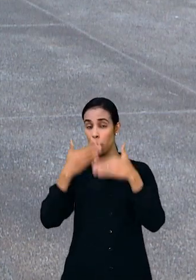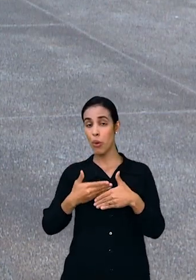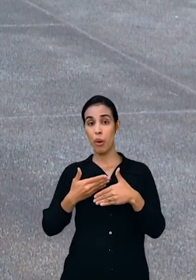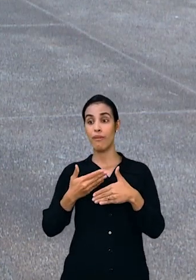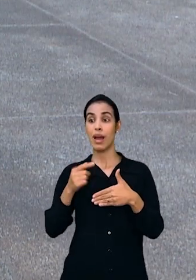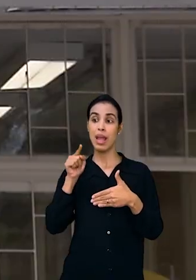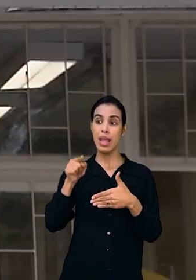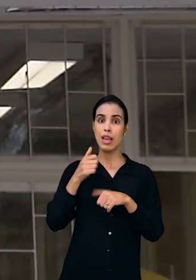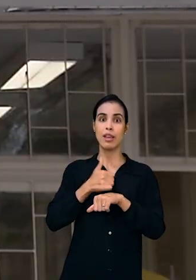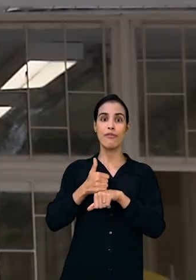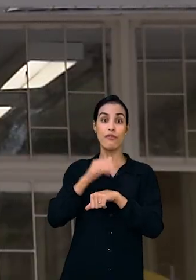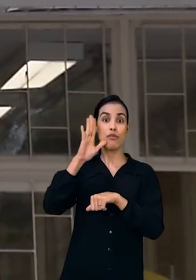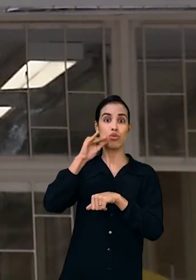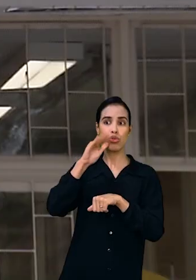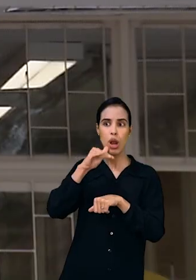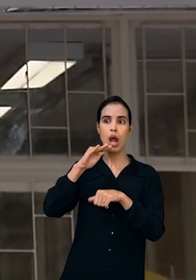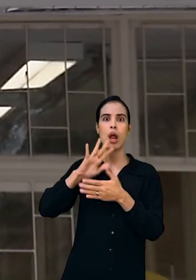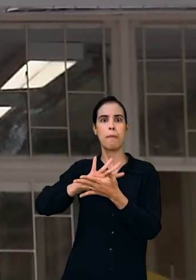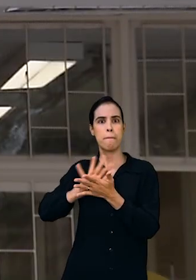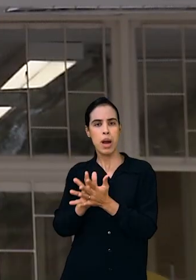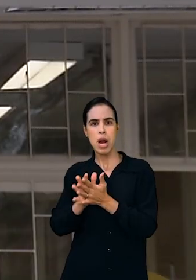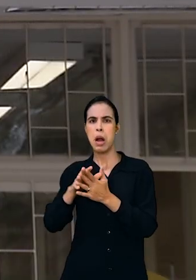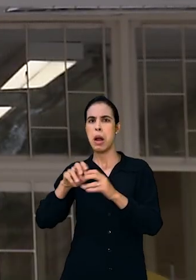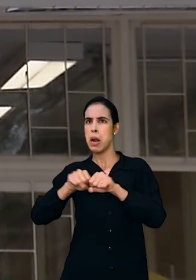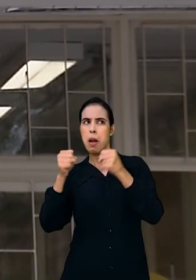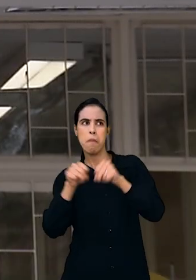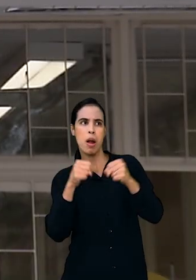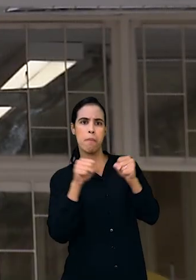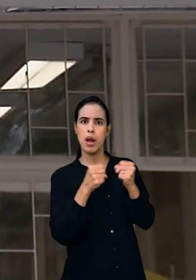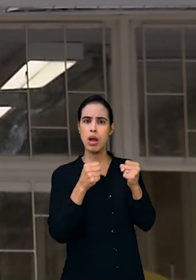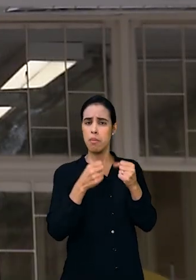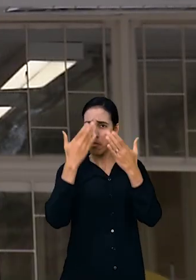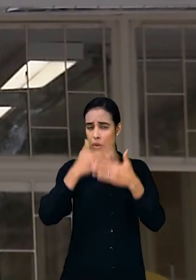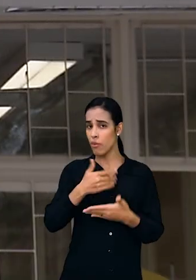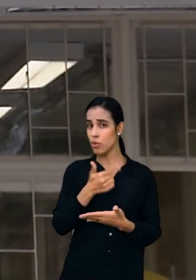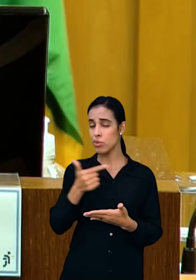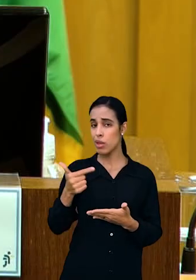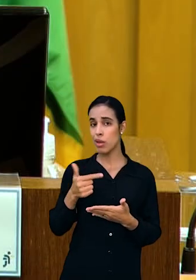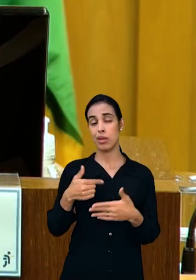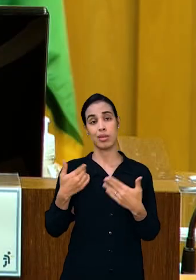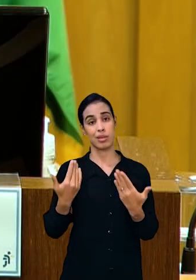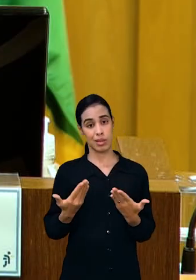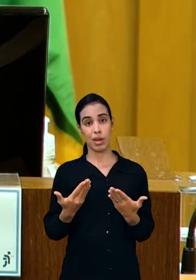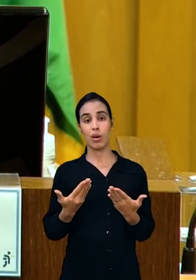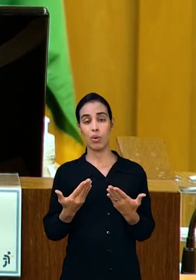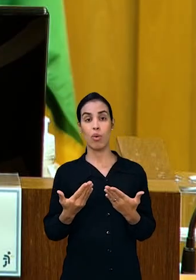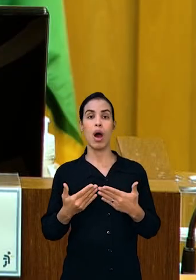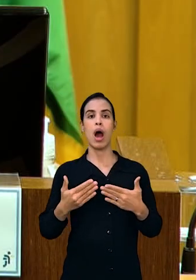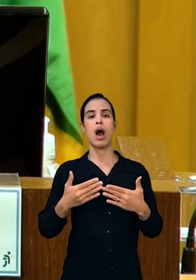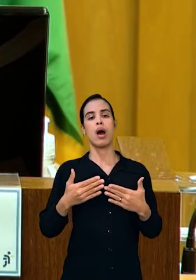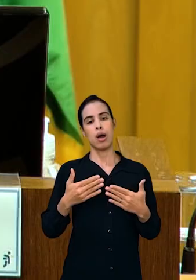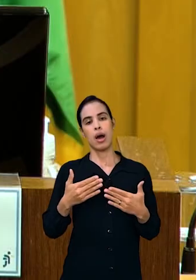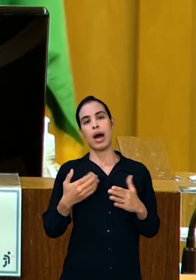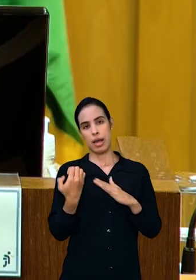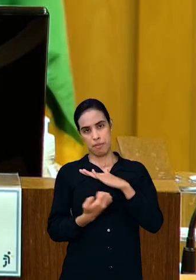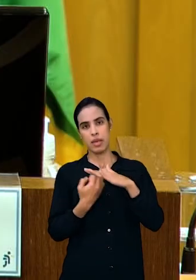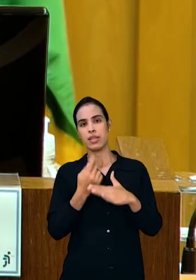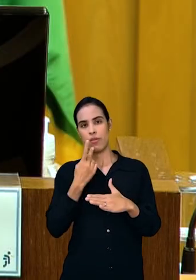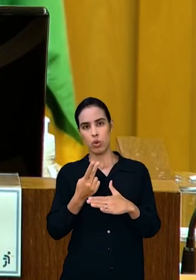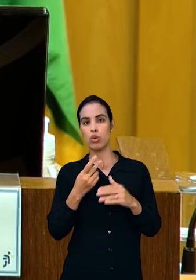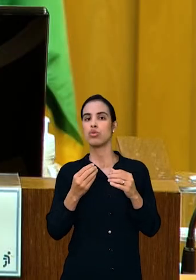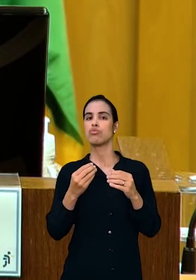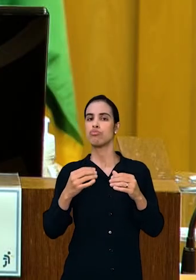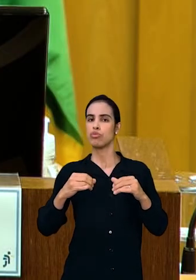empregado praticou qualquer excesso como coação, agressão ou depredação. Conforme o ministro, os transtornos